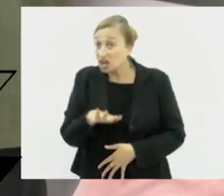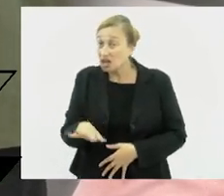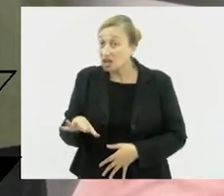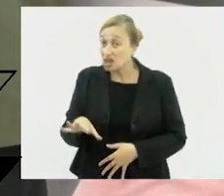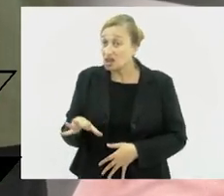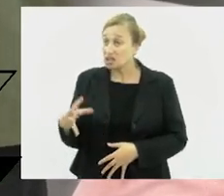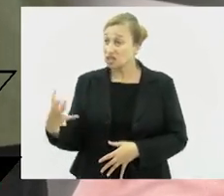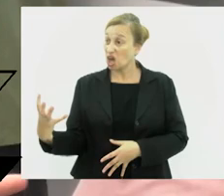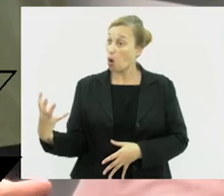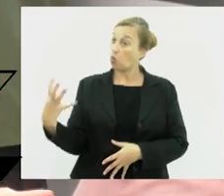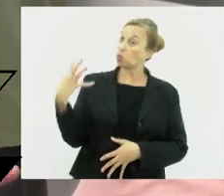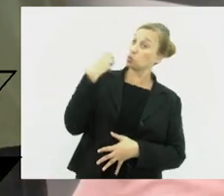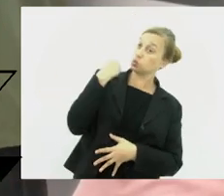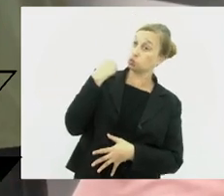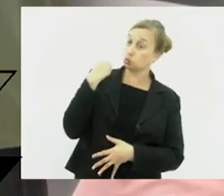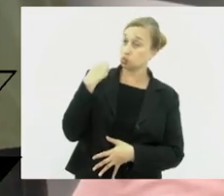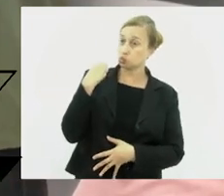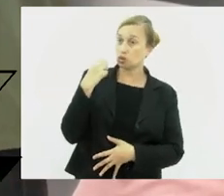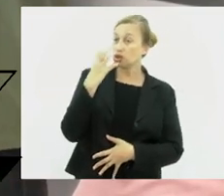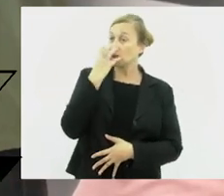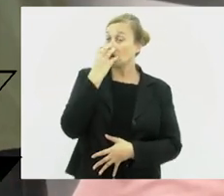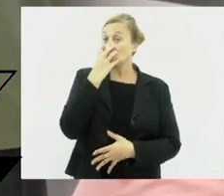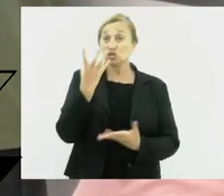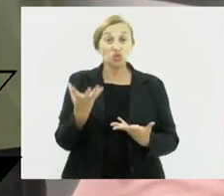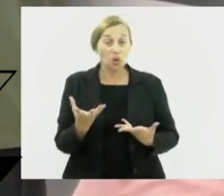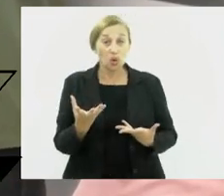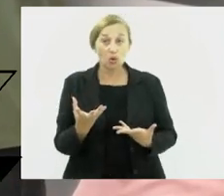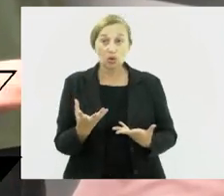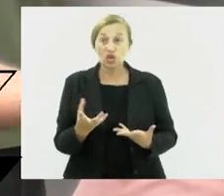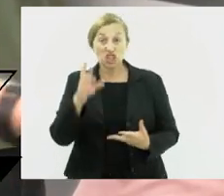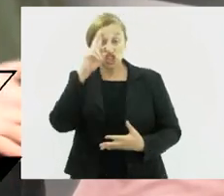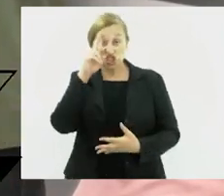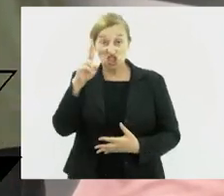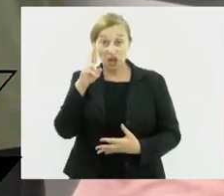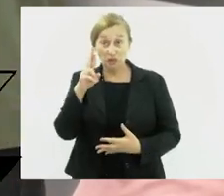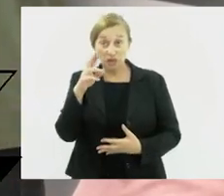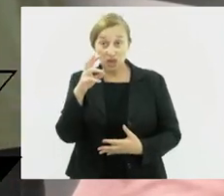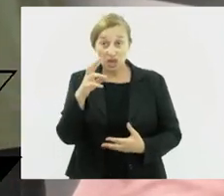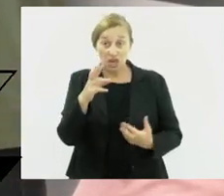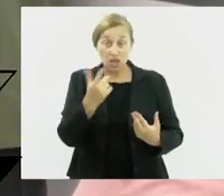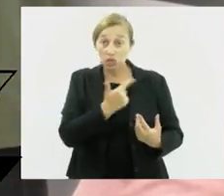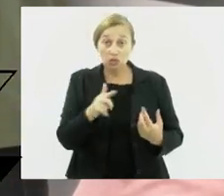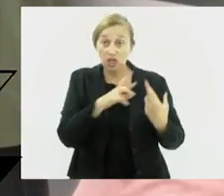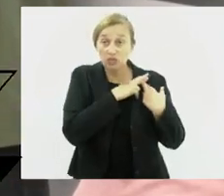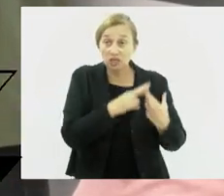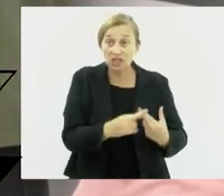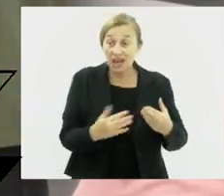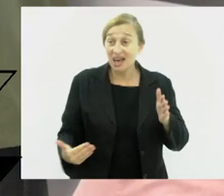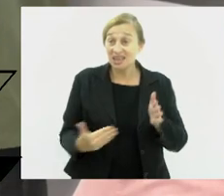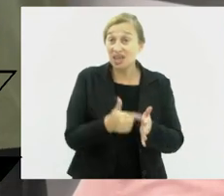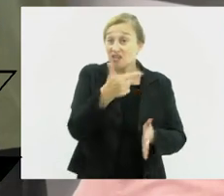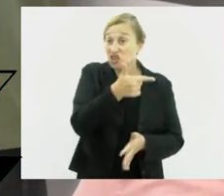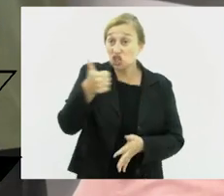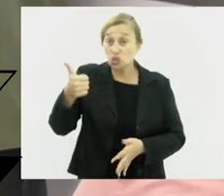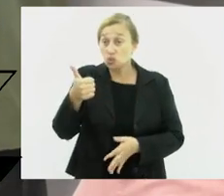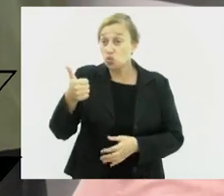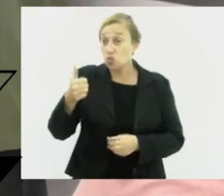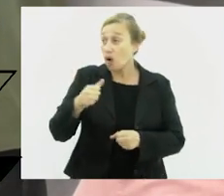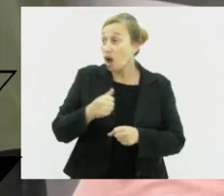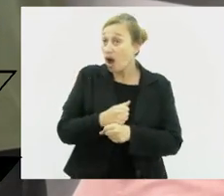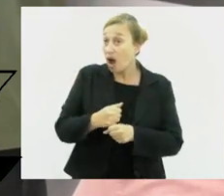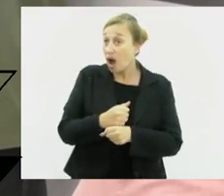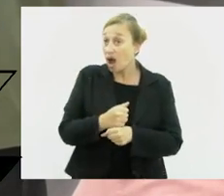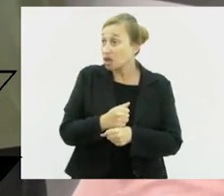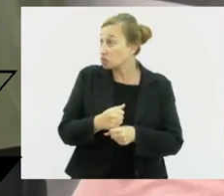anos, atacadas por animais, de tutores irresponsáveis, que até 21 anos indenizou. Indenizou